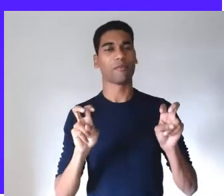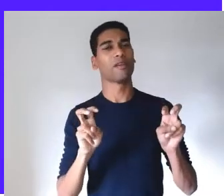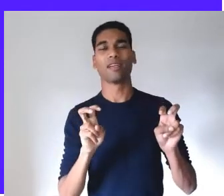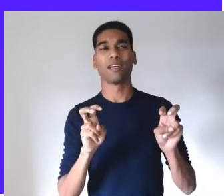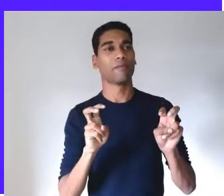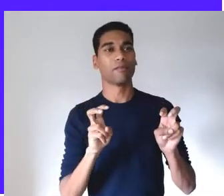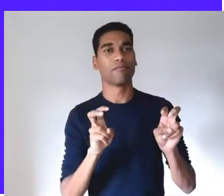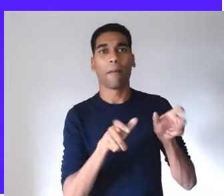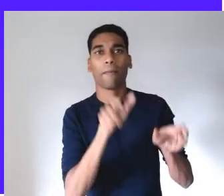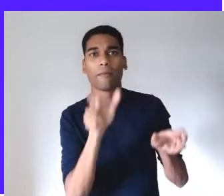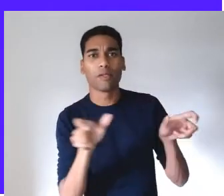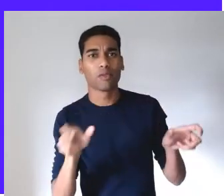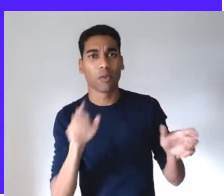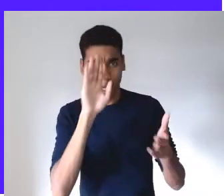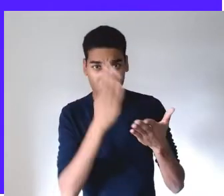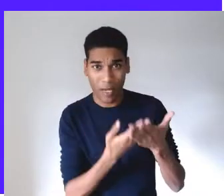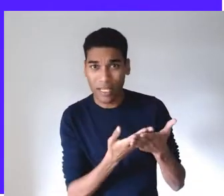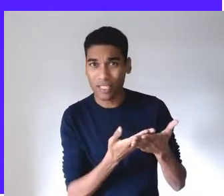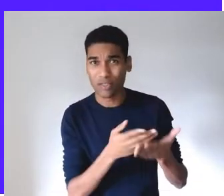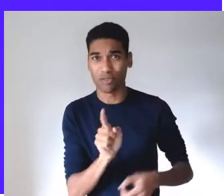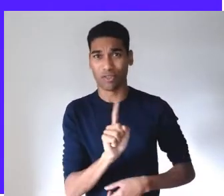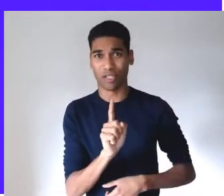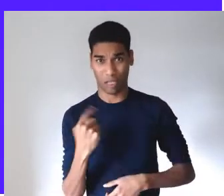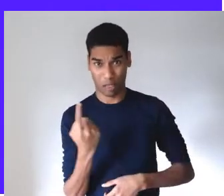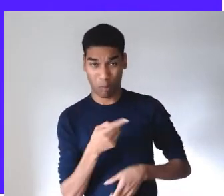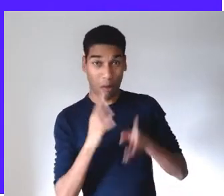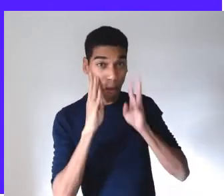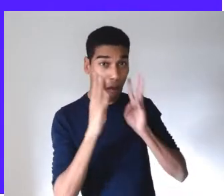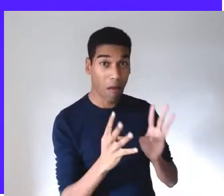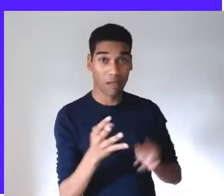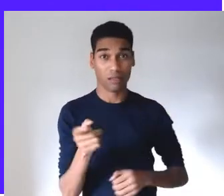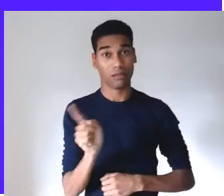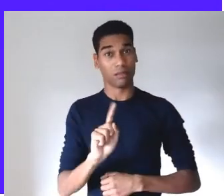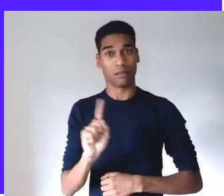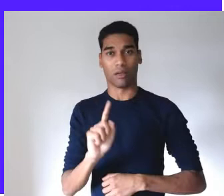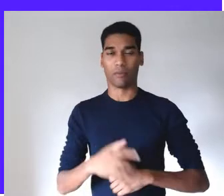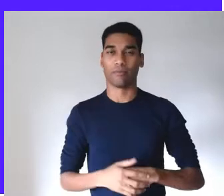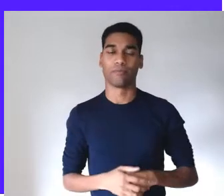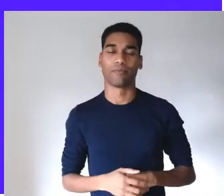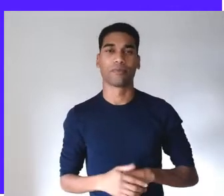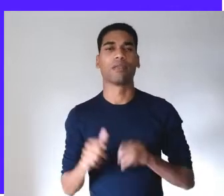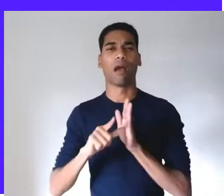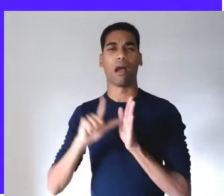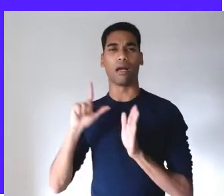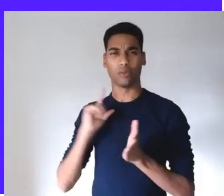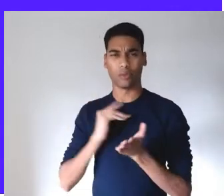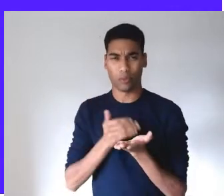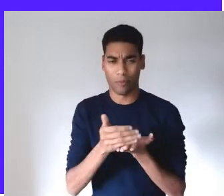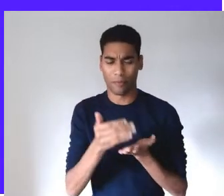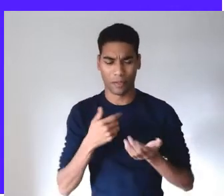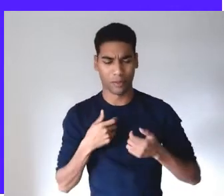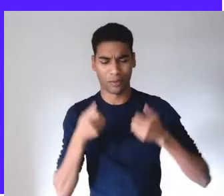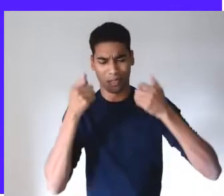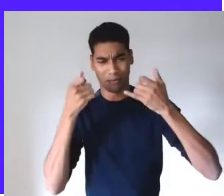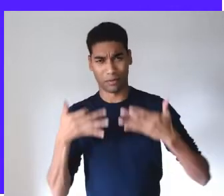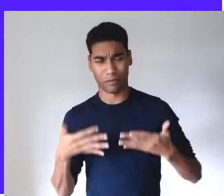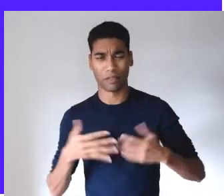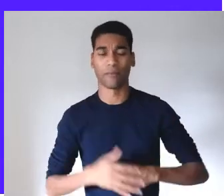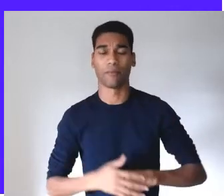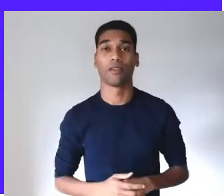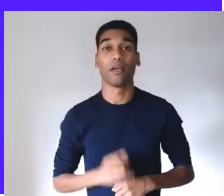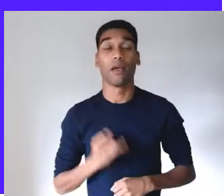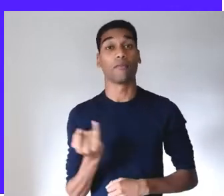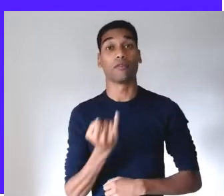a ver com o que eu tinha dito no início, que é você, que é ver o outro lado também, que é além da gente melhorar a nossa cobertura, a